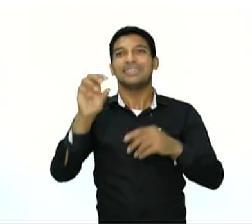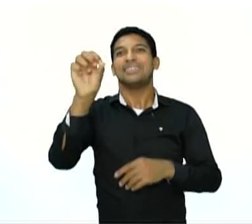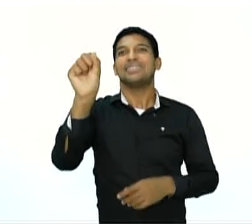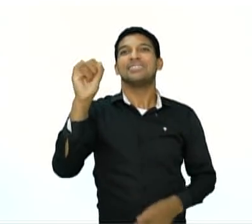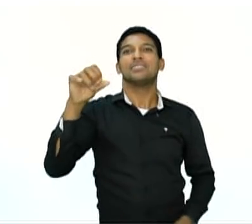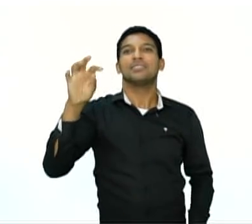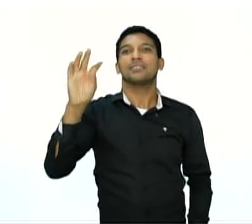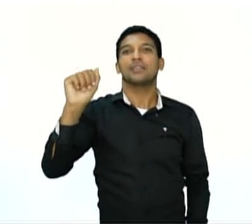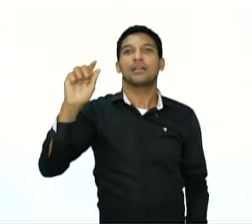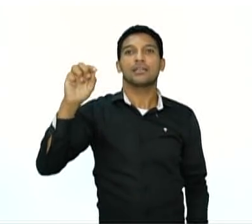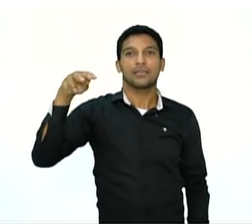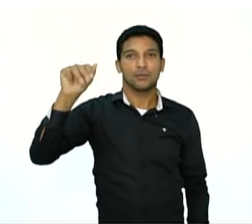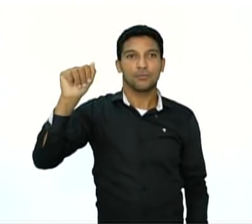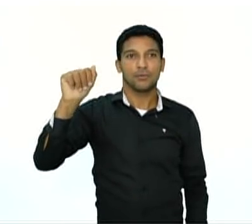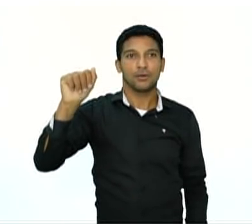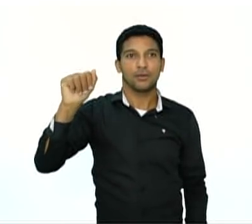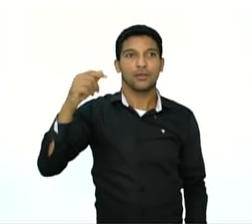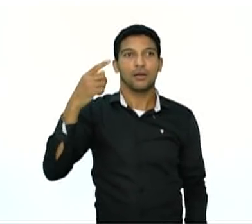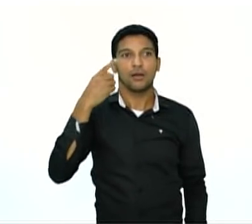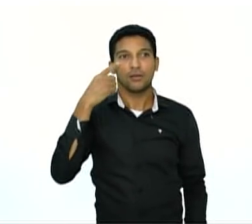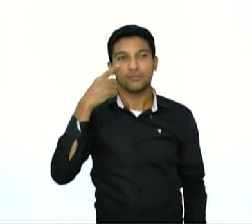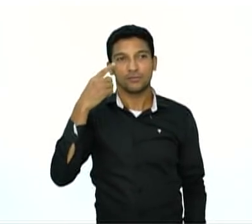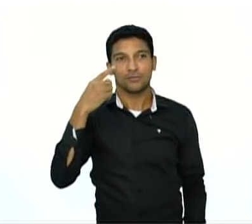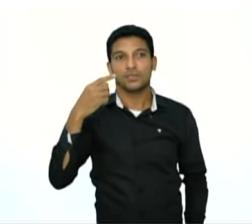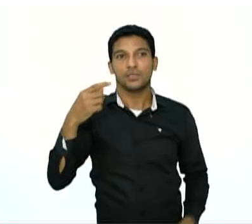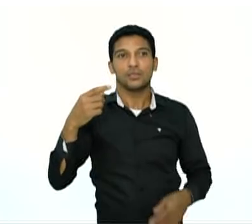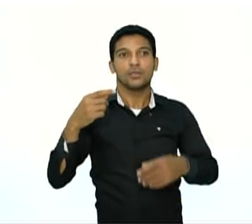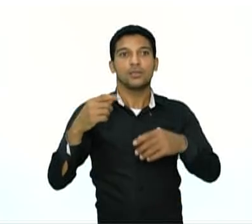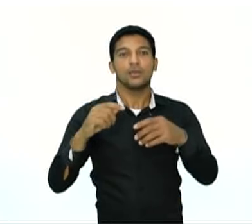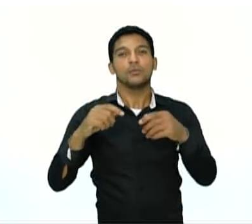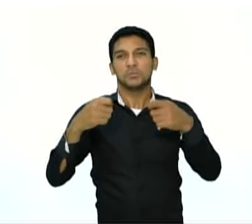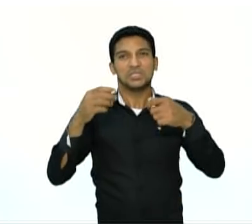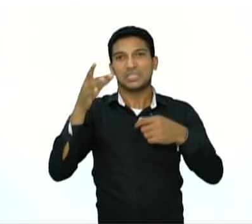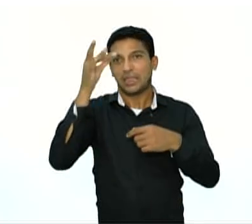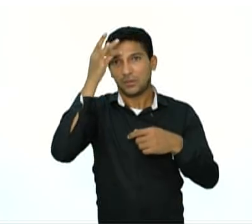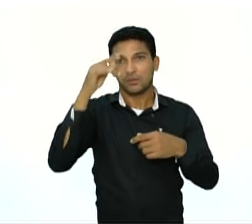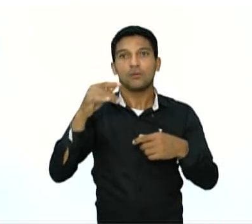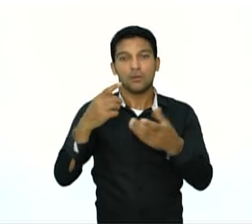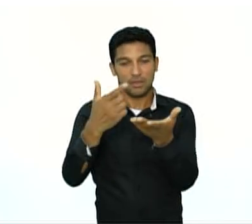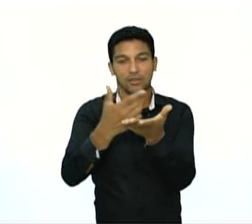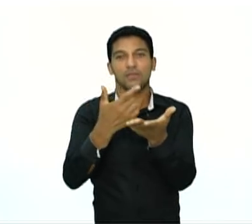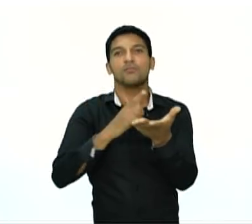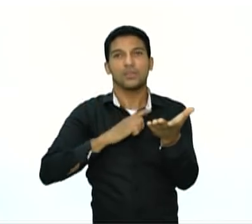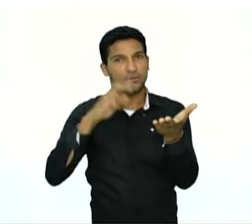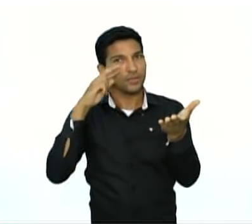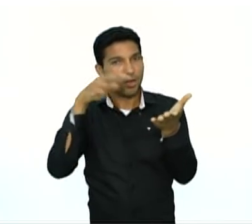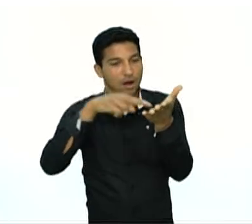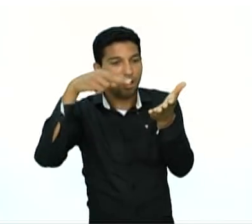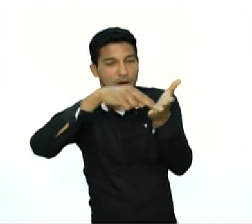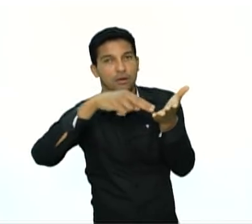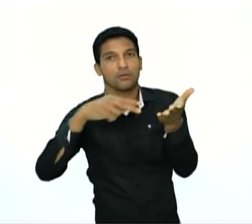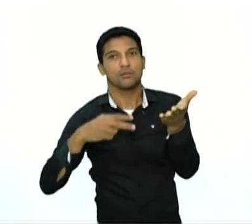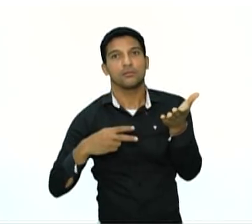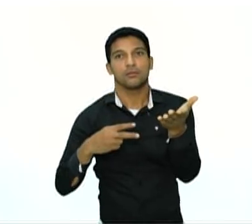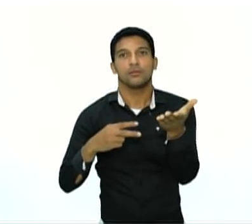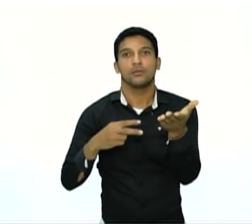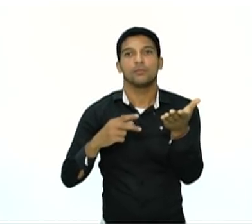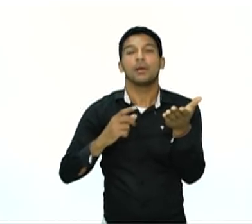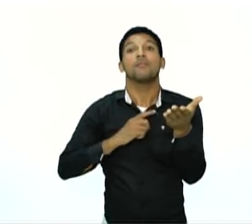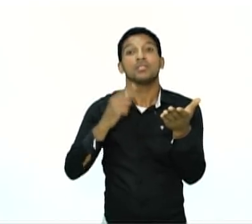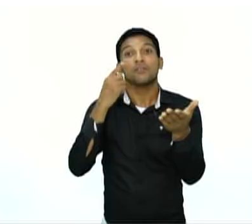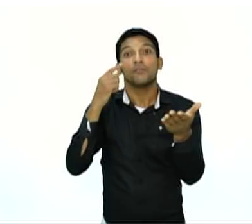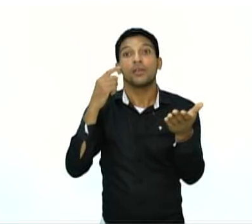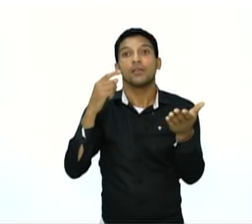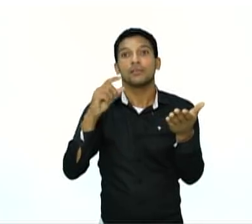função. Não precisa decorar, que você pode ver isso aí em qualquer livro, em qualquer gramática. Mas sempre que eu tiver um